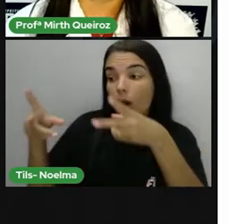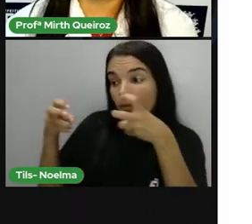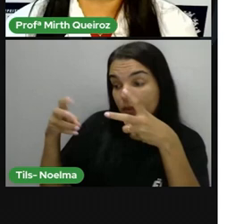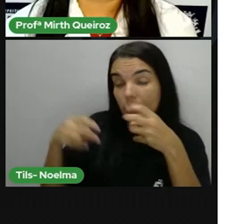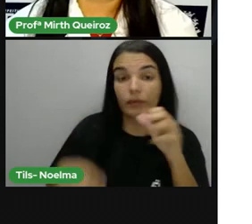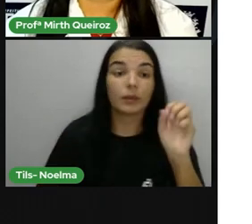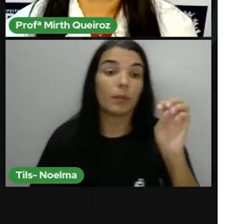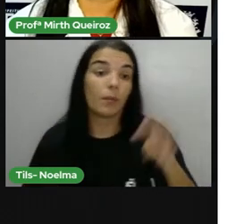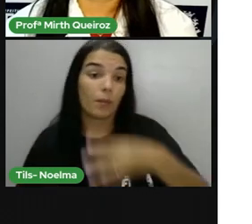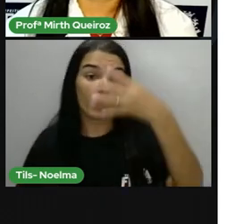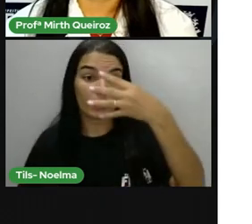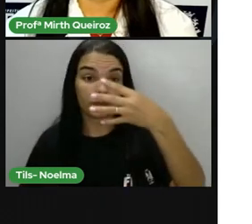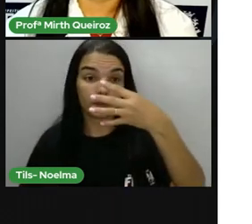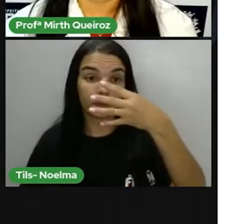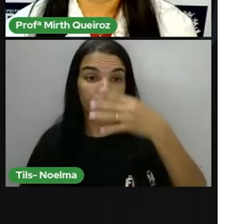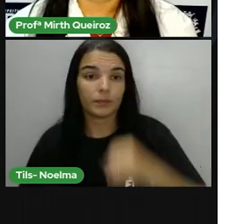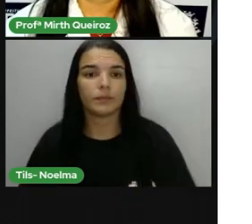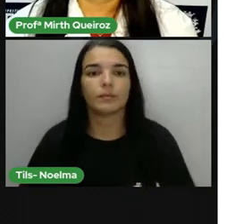Observação 4.